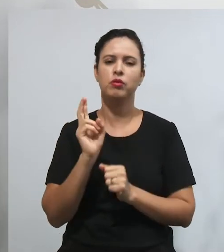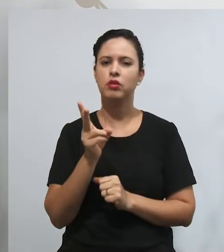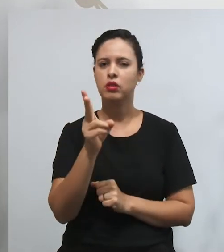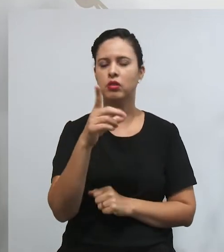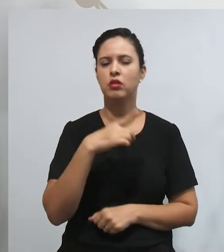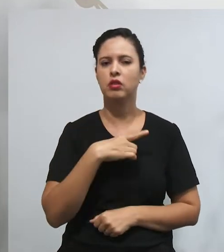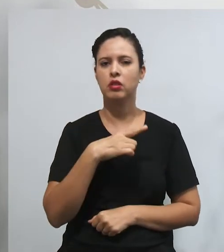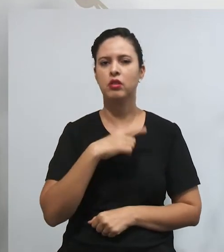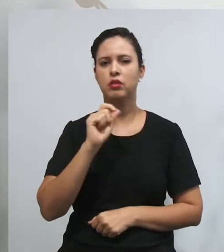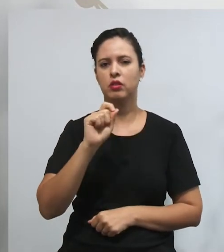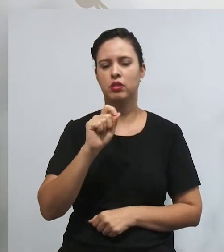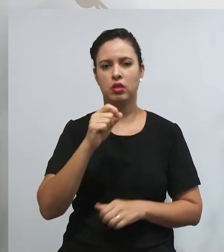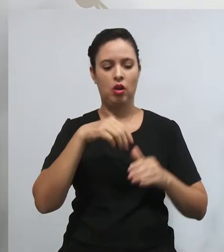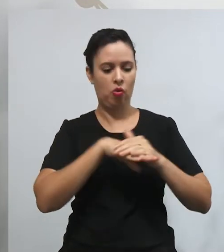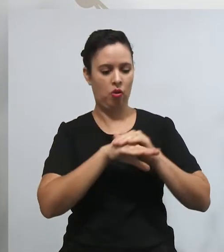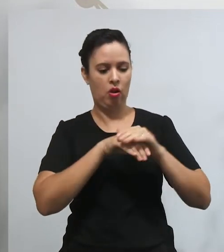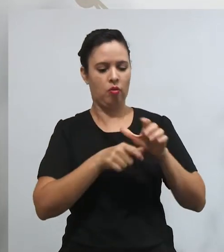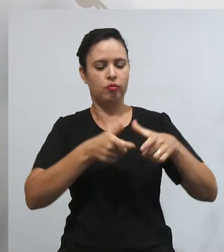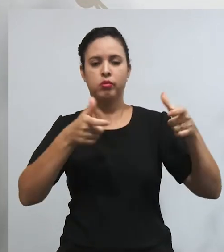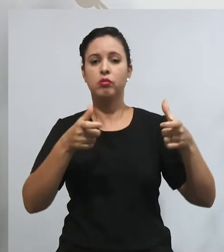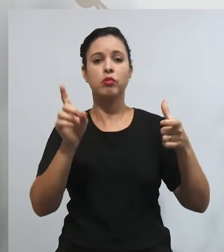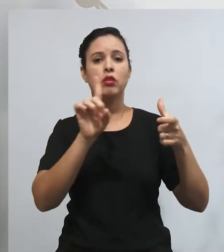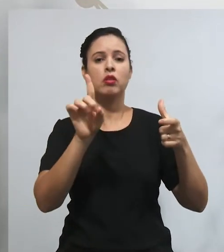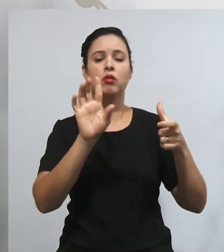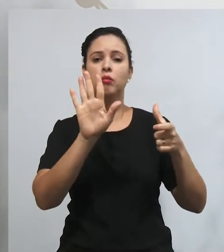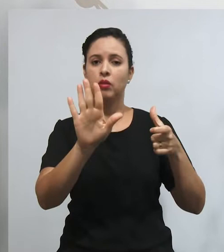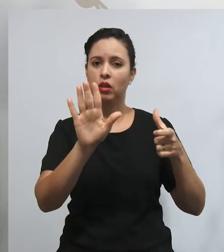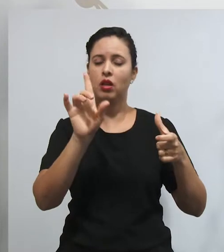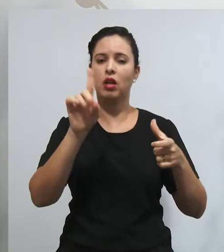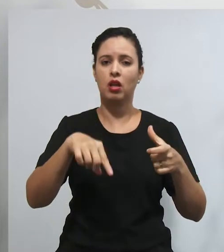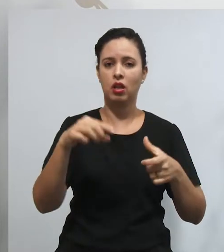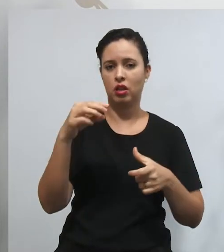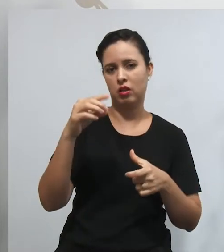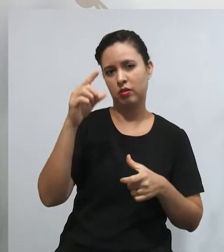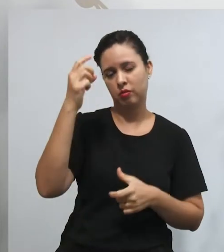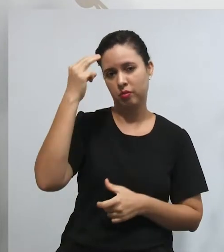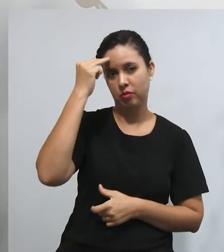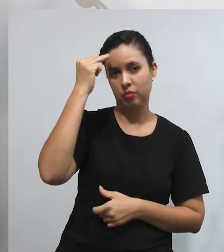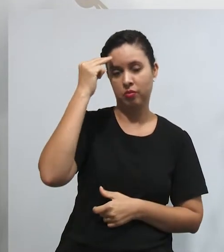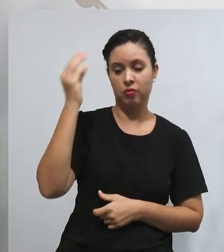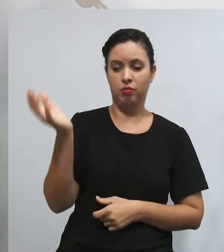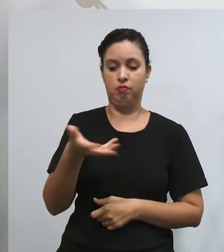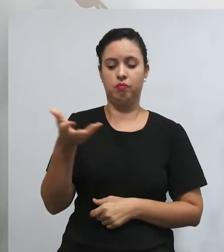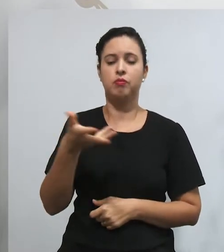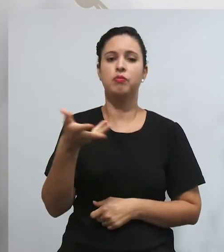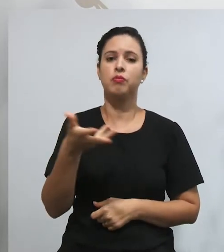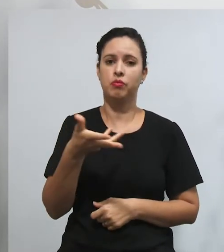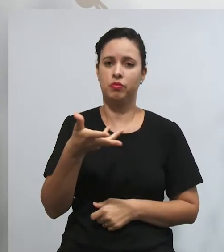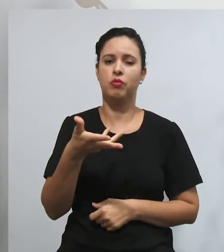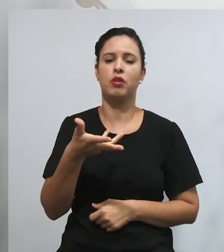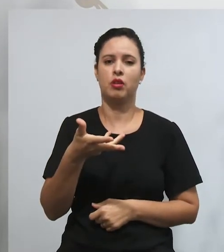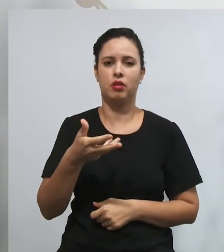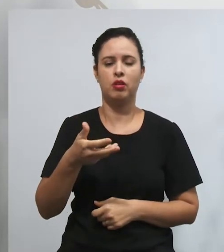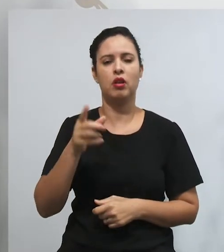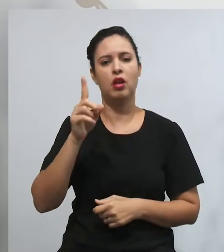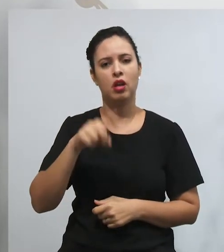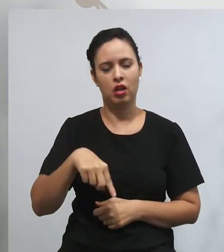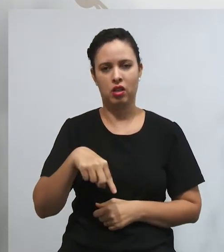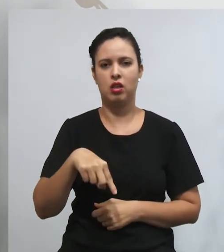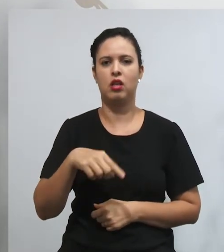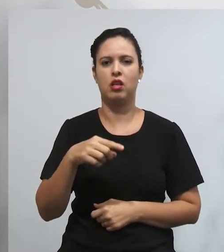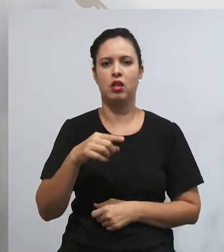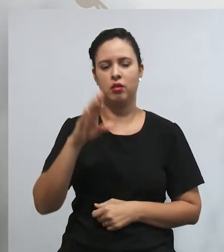tanta capacidade de armazenamento, mas ela auxilia no desempenho da máquina, tá? Então, ela é chamada de